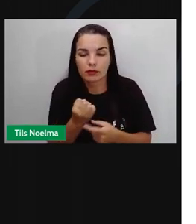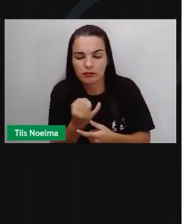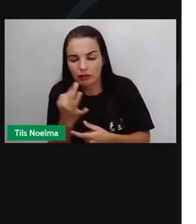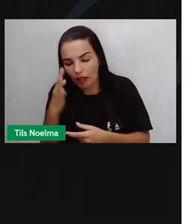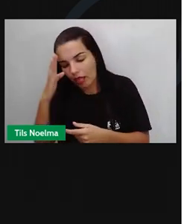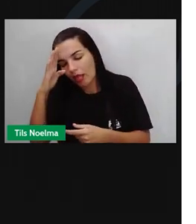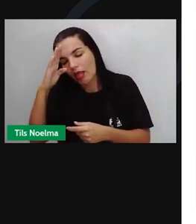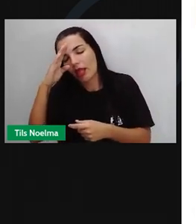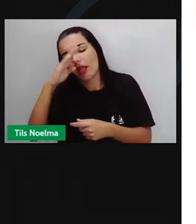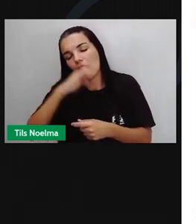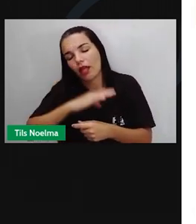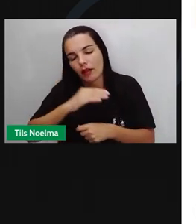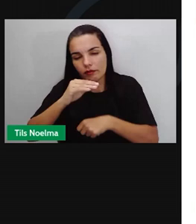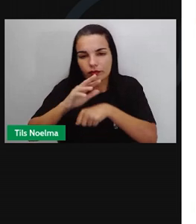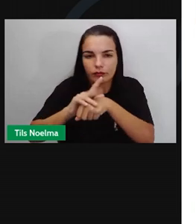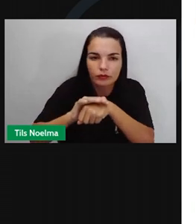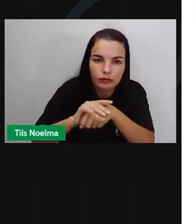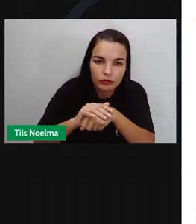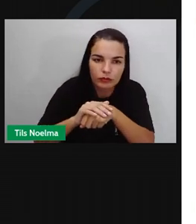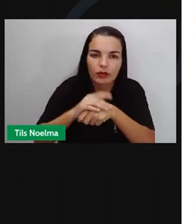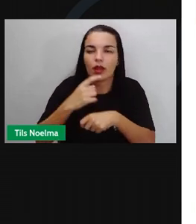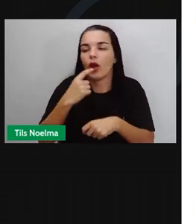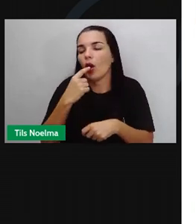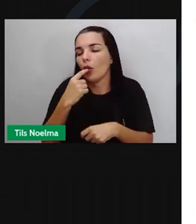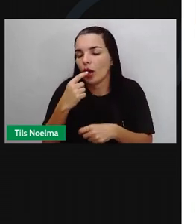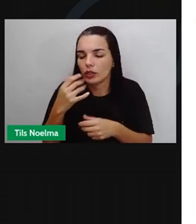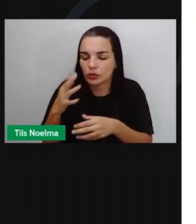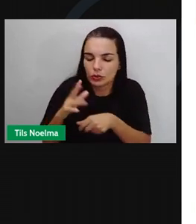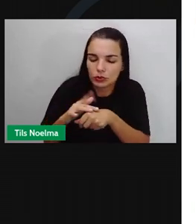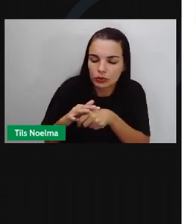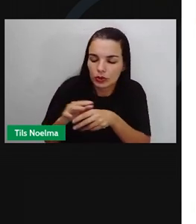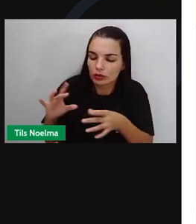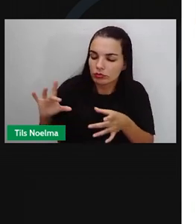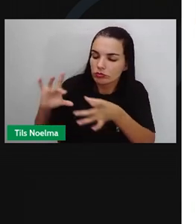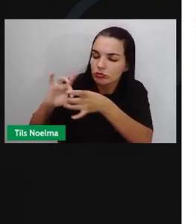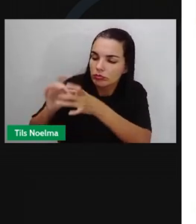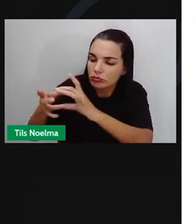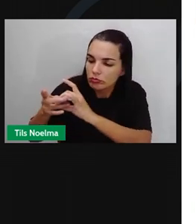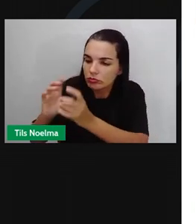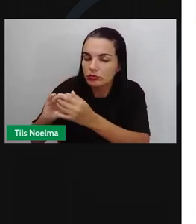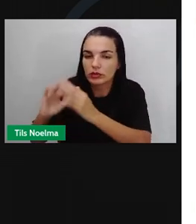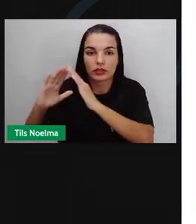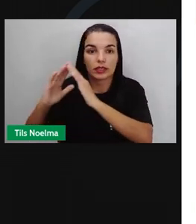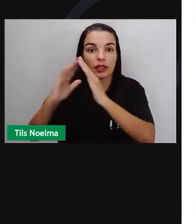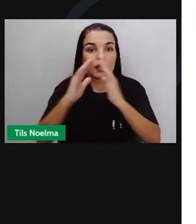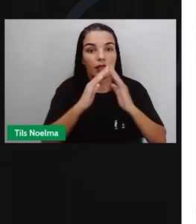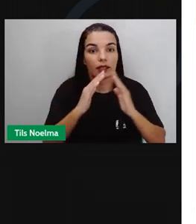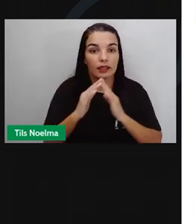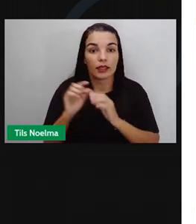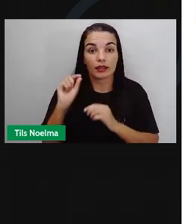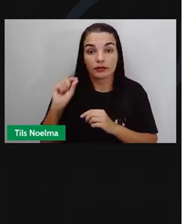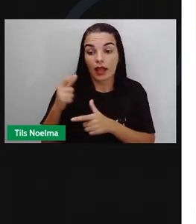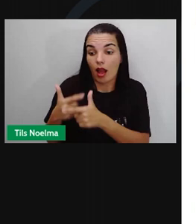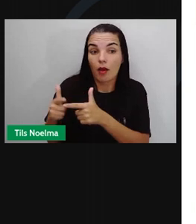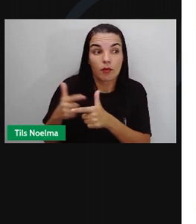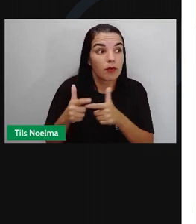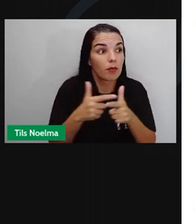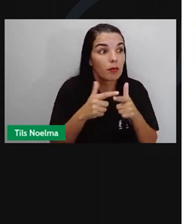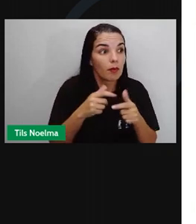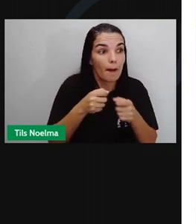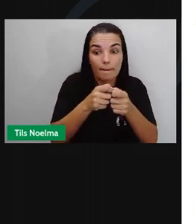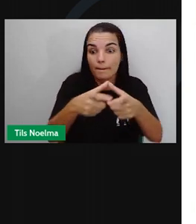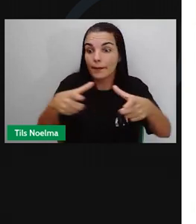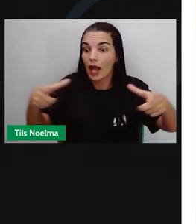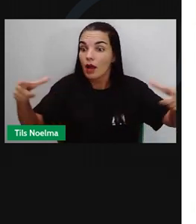Pioli sentir menores as chances de ele sair de casa interagir com outros potenciais hospedeiros isso é um grande problema se você é como a maioria